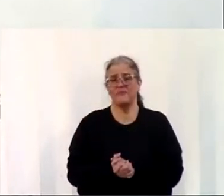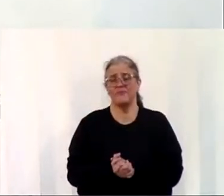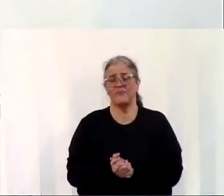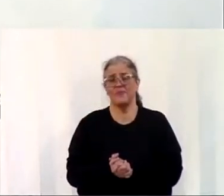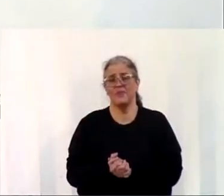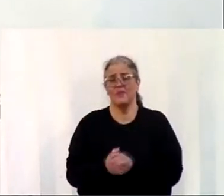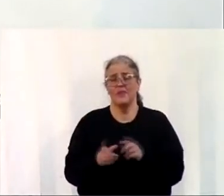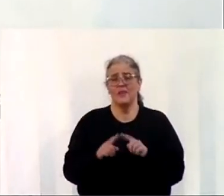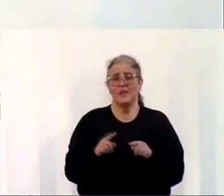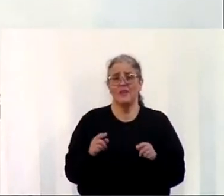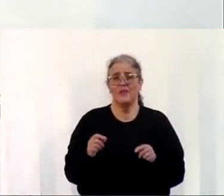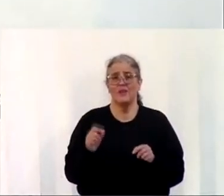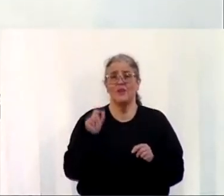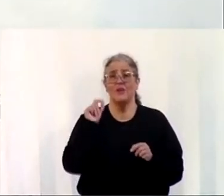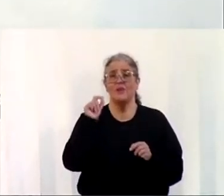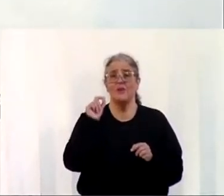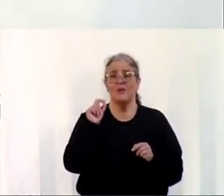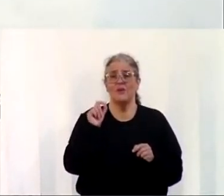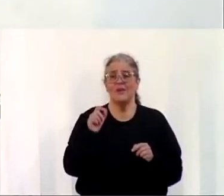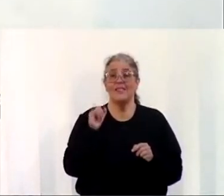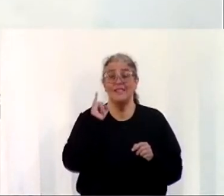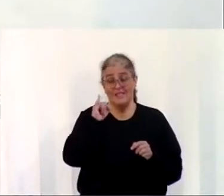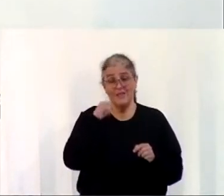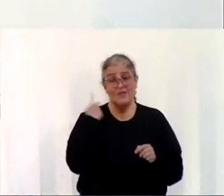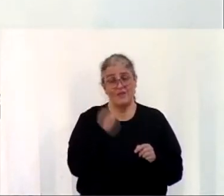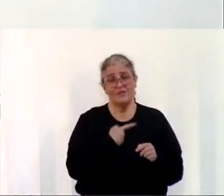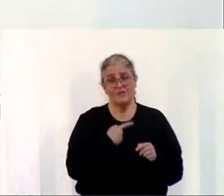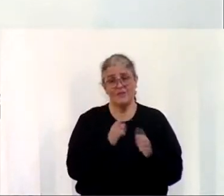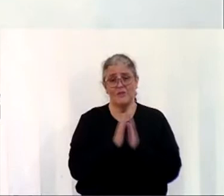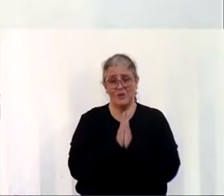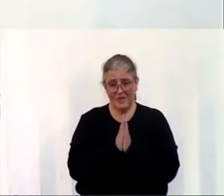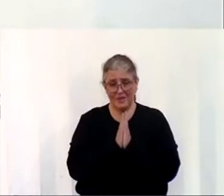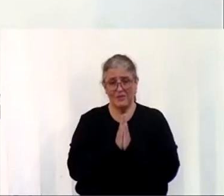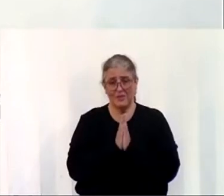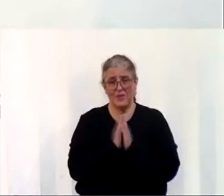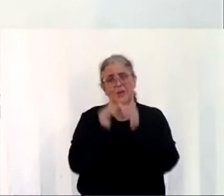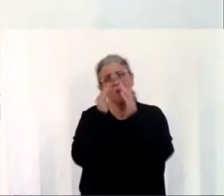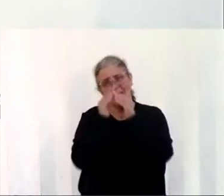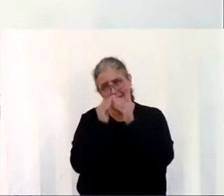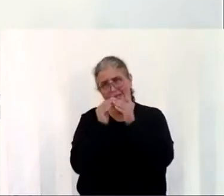Deus? Porque se estivermos orando por coisas que aos nossos